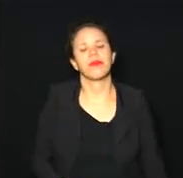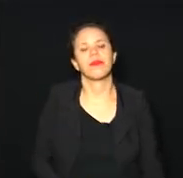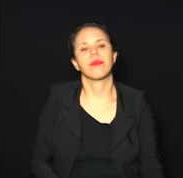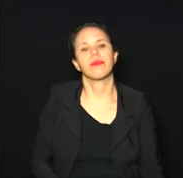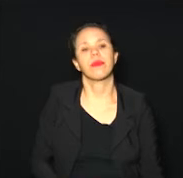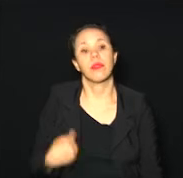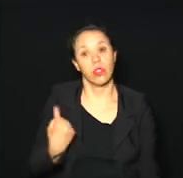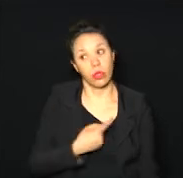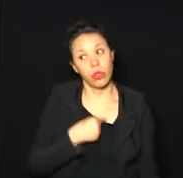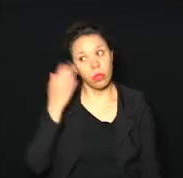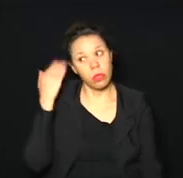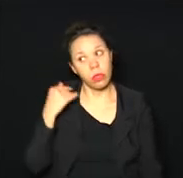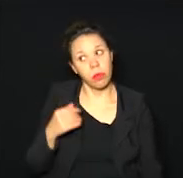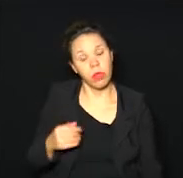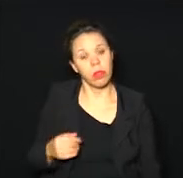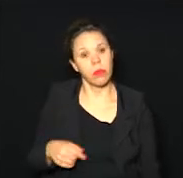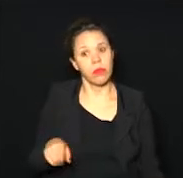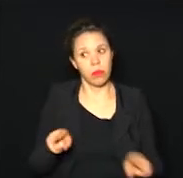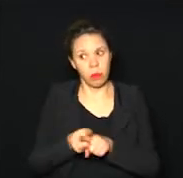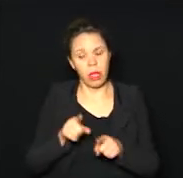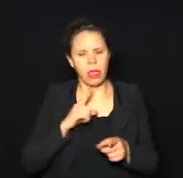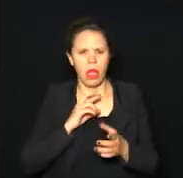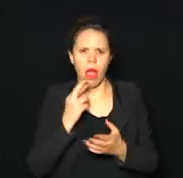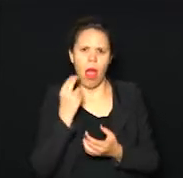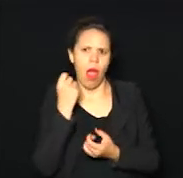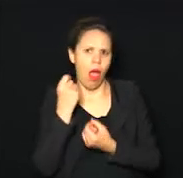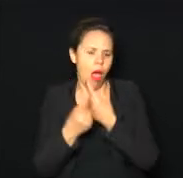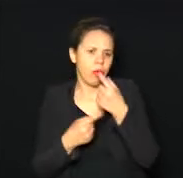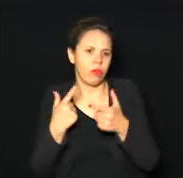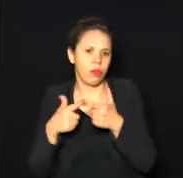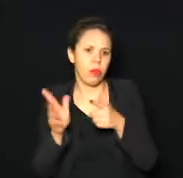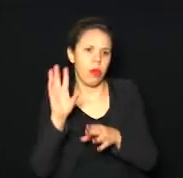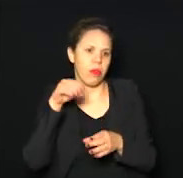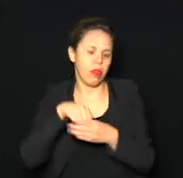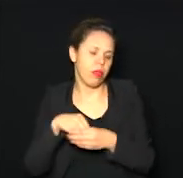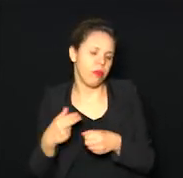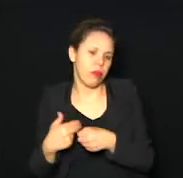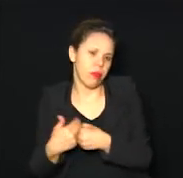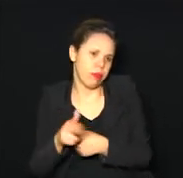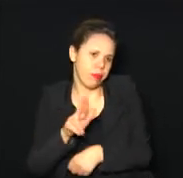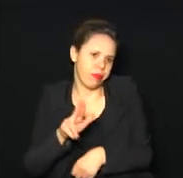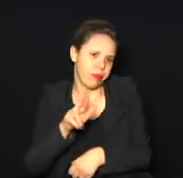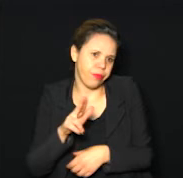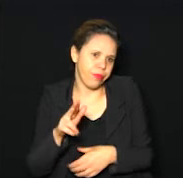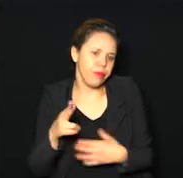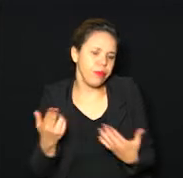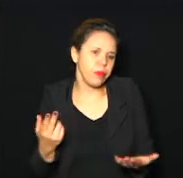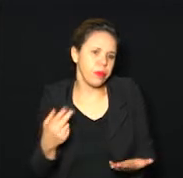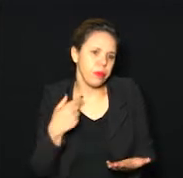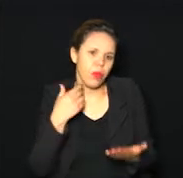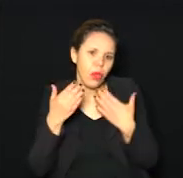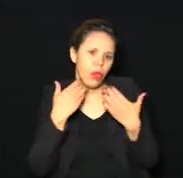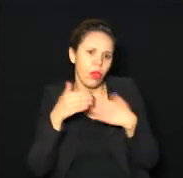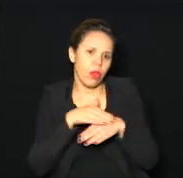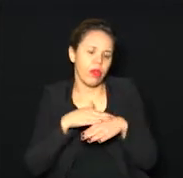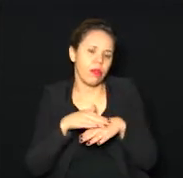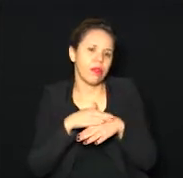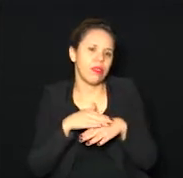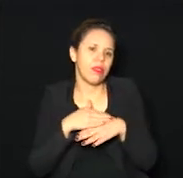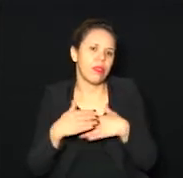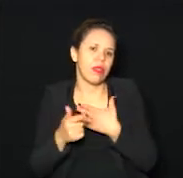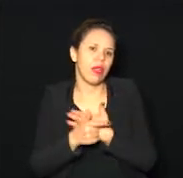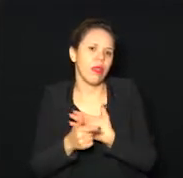mas nós sabemos também que existem problemas internos dentro da universidade também, né? Então, a ideia é a gente conversar aqui sobre o papel